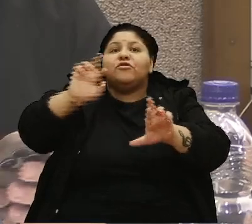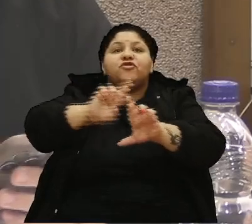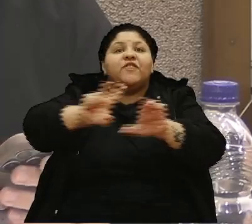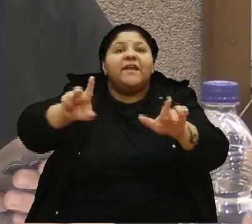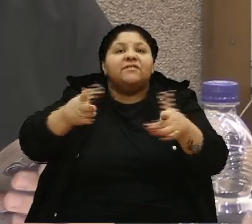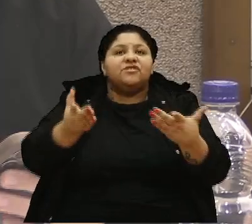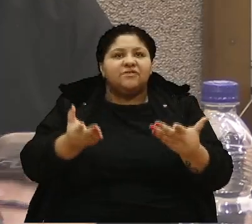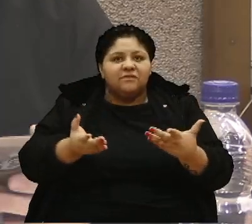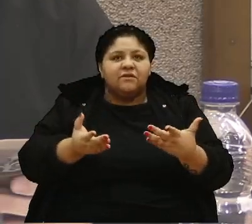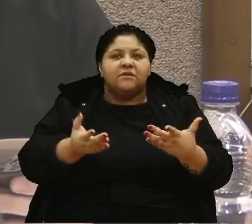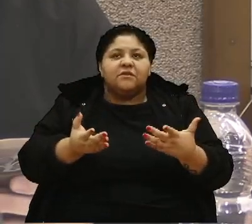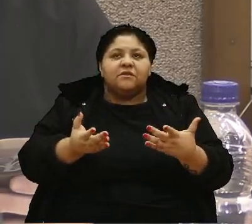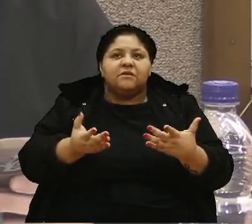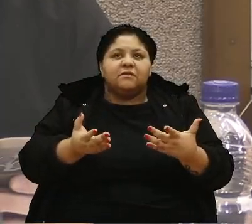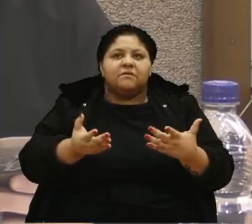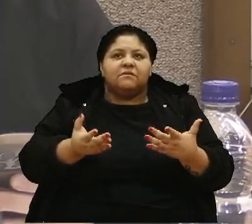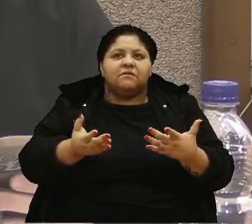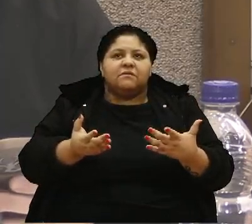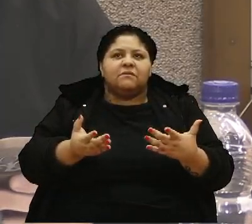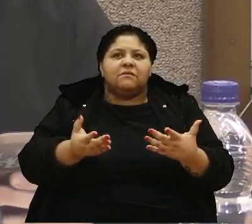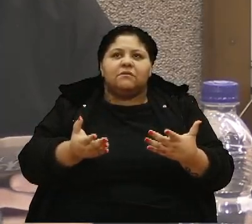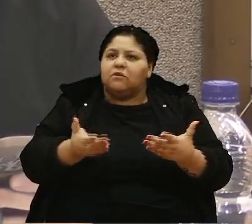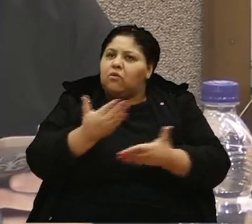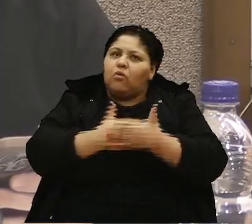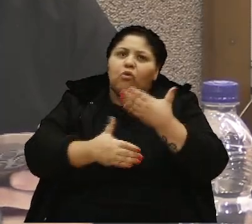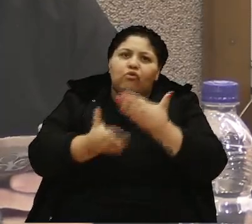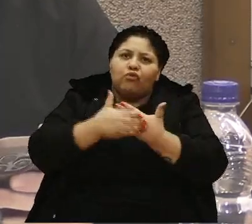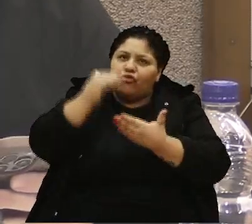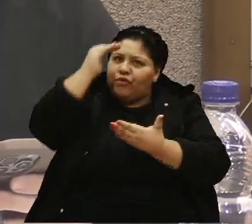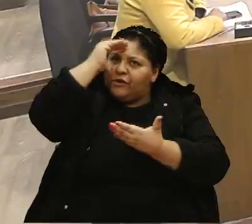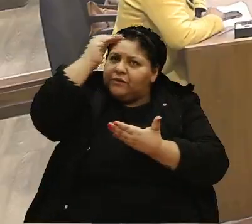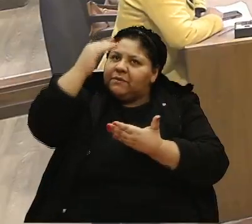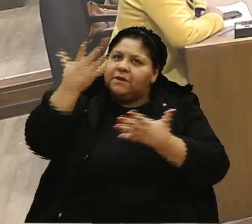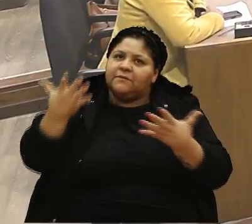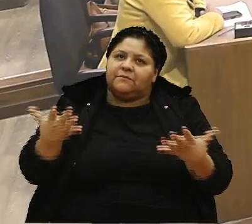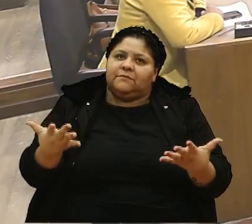diferente? Vamos se calmar, com todo respeito, né, pessoal?